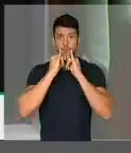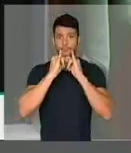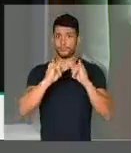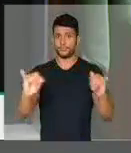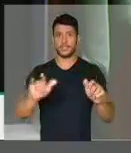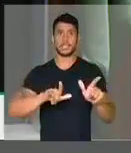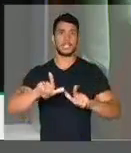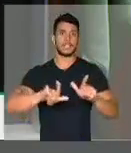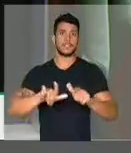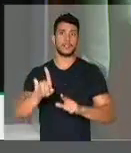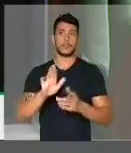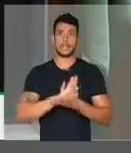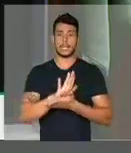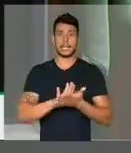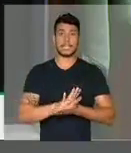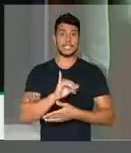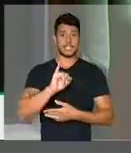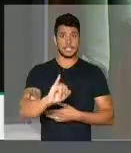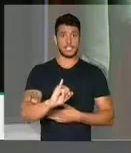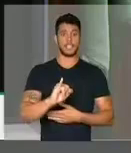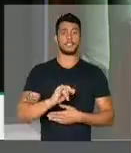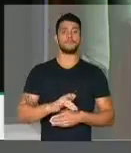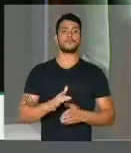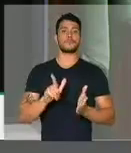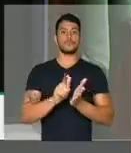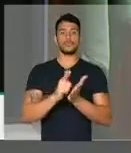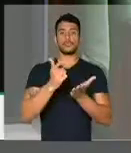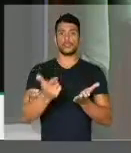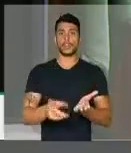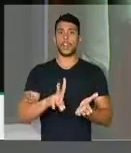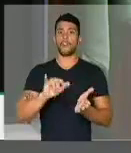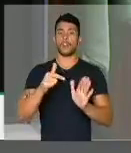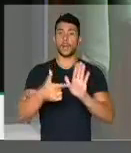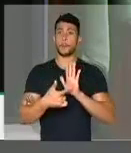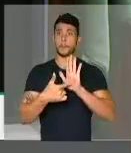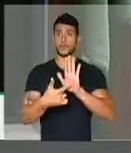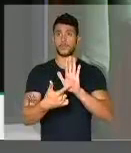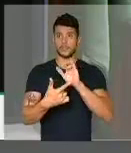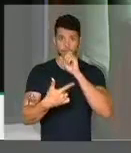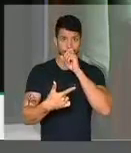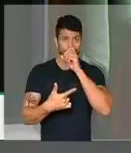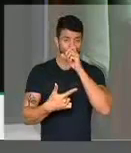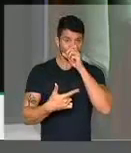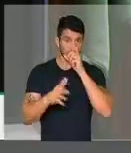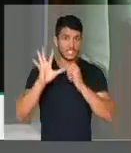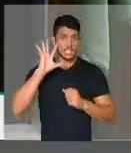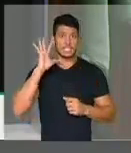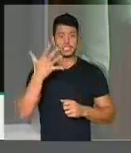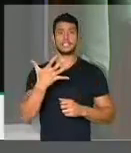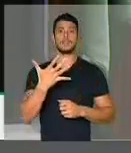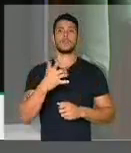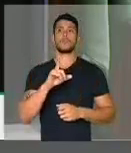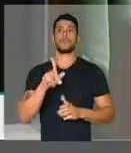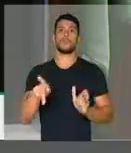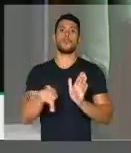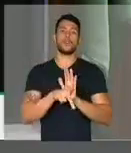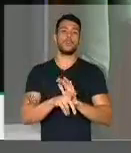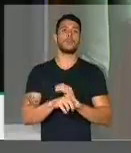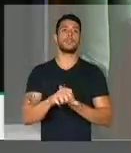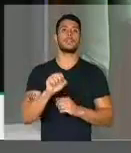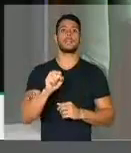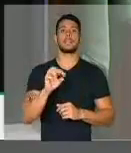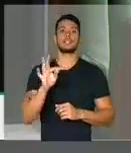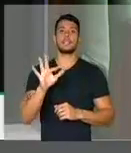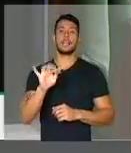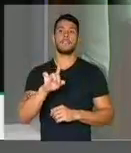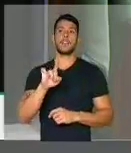vão traduzir uma decisão da Suprema Corte, eles desenham a